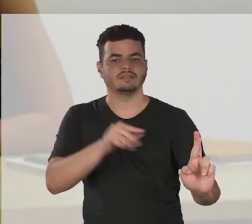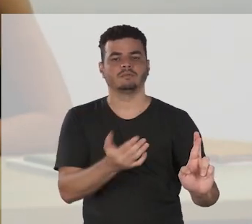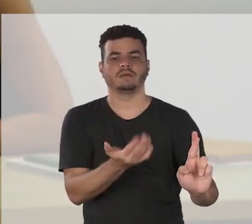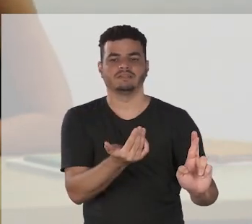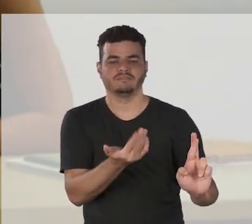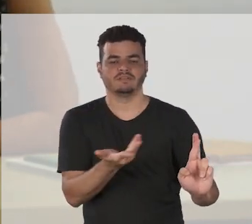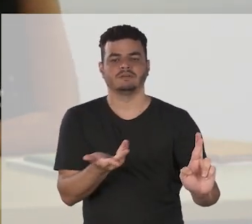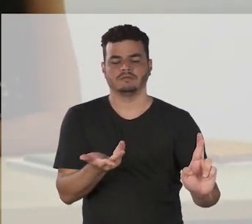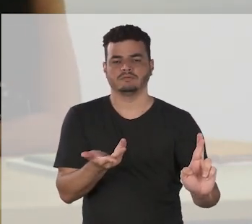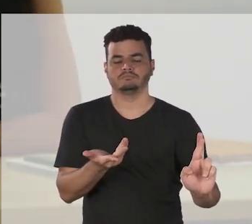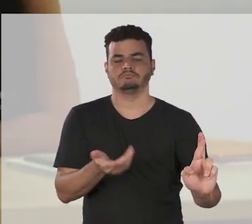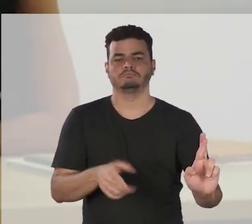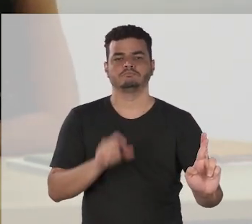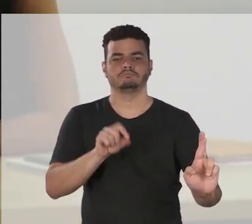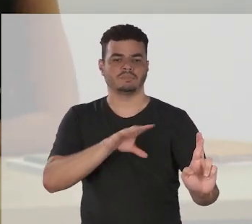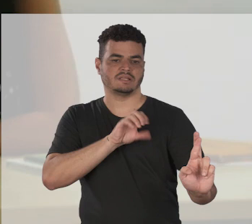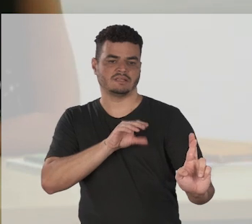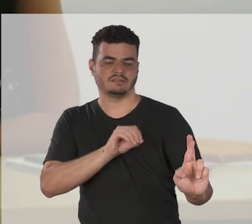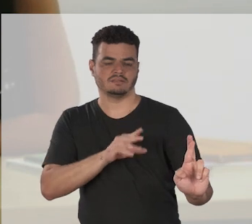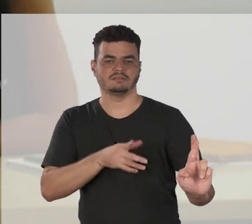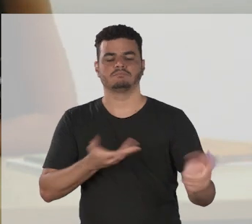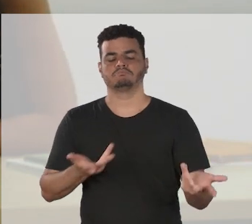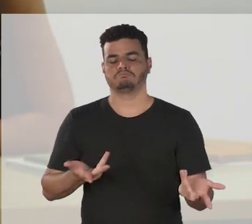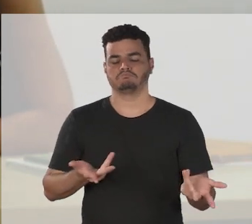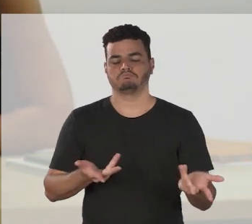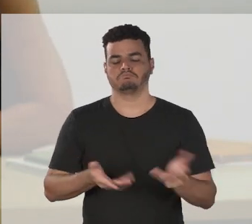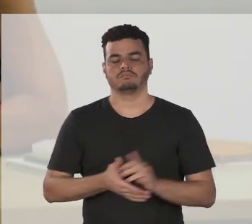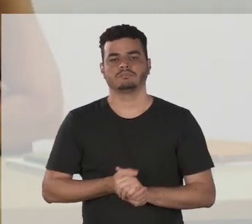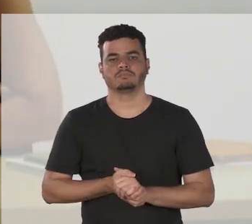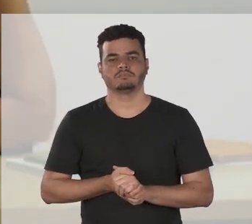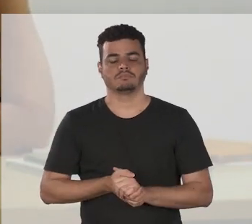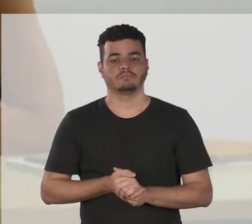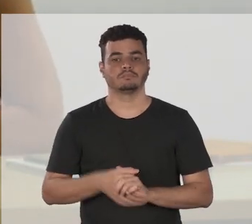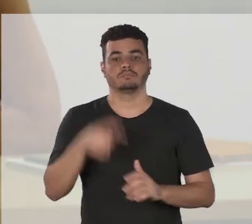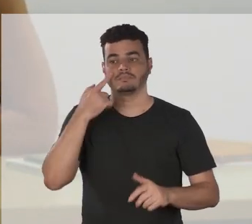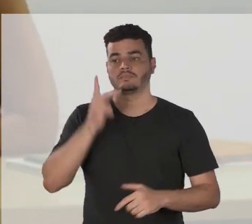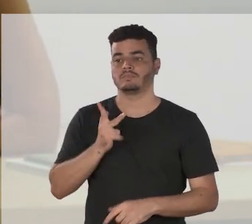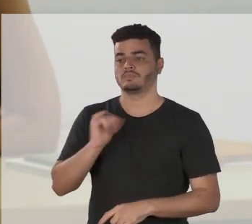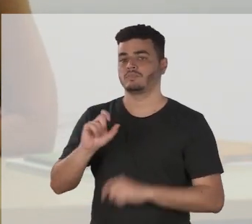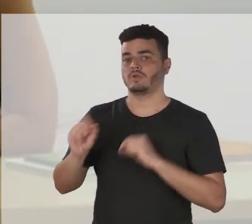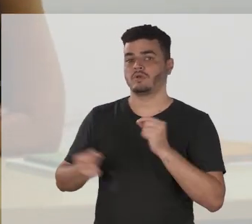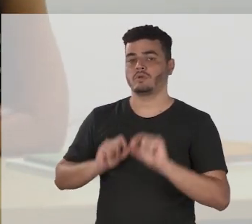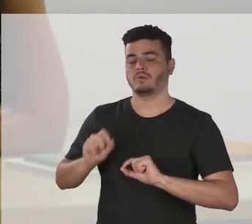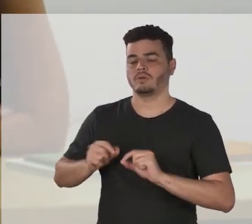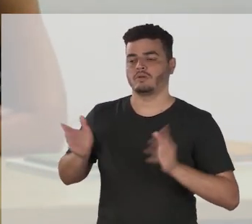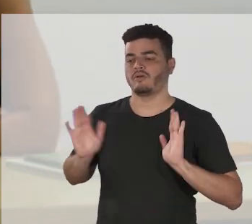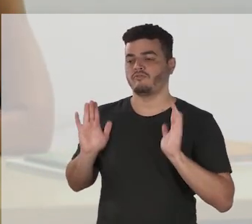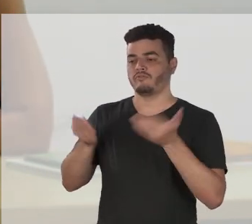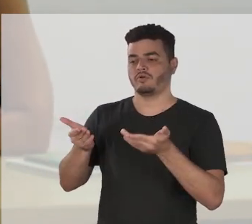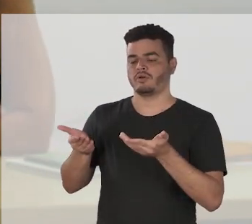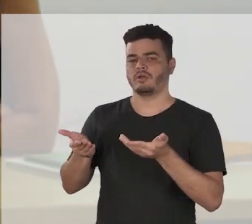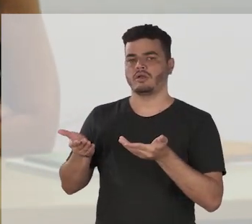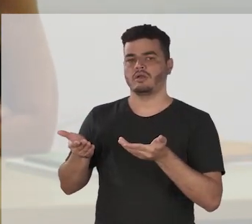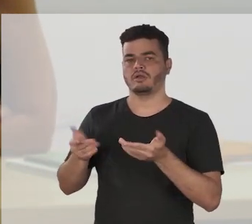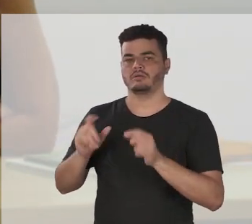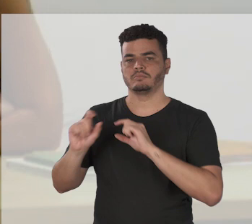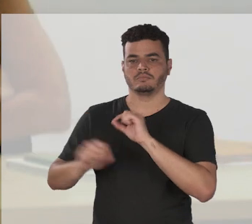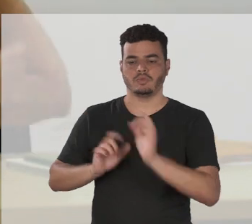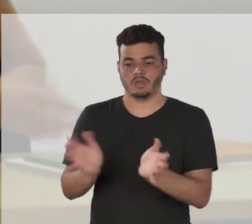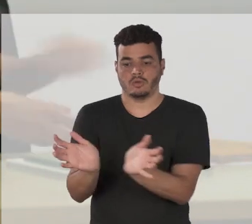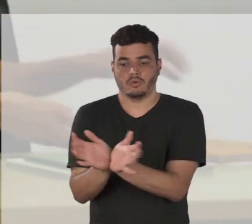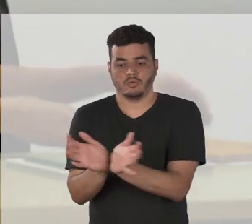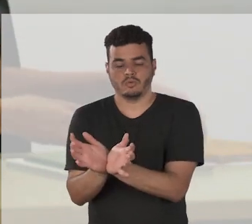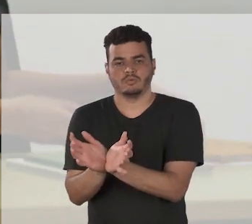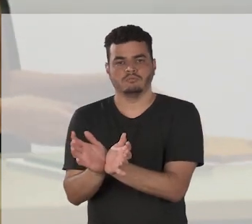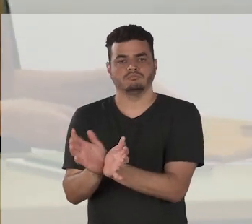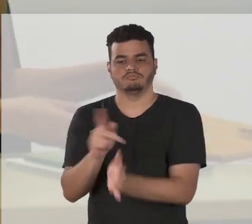que tenhamos da literatura infantil, nesse caso dos destinatários. E aqui, do ensino em si, aqui eu vou